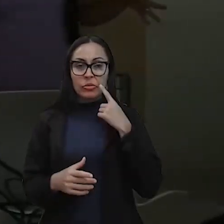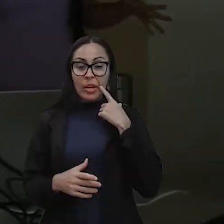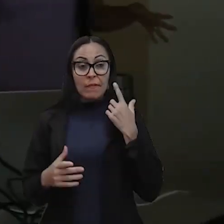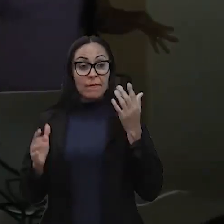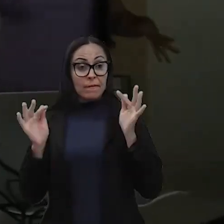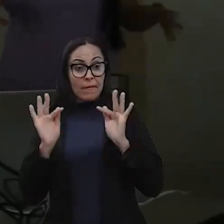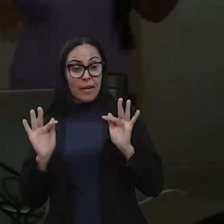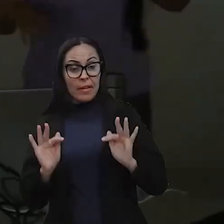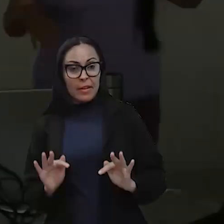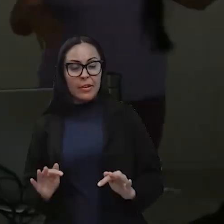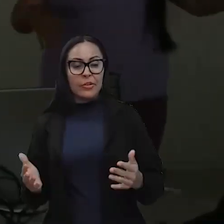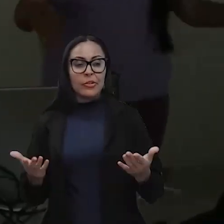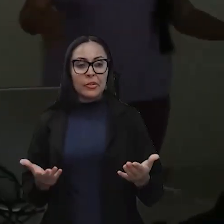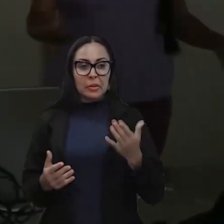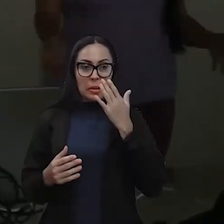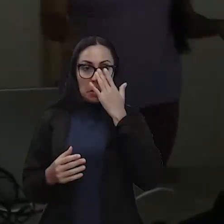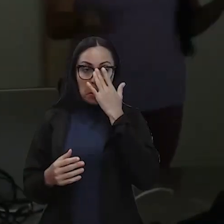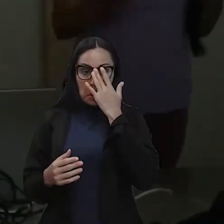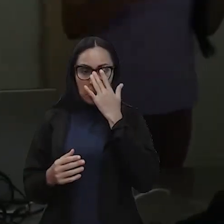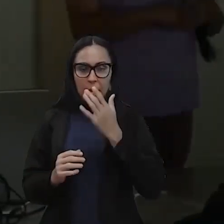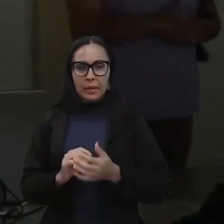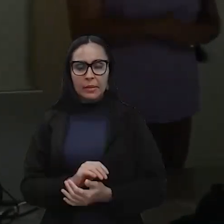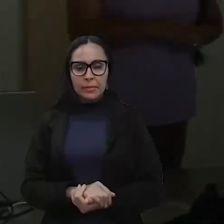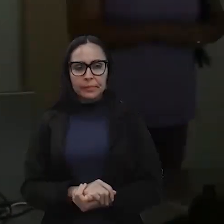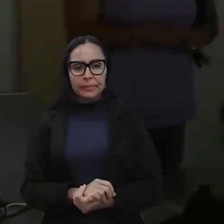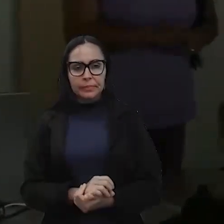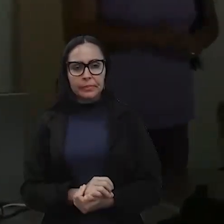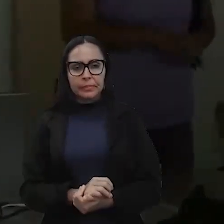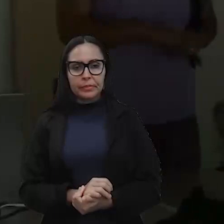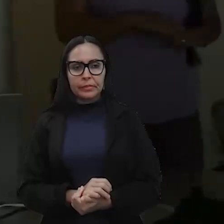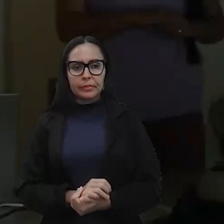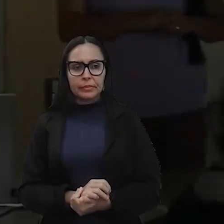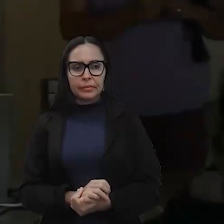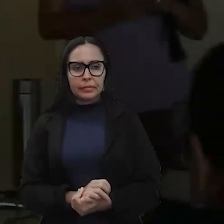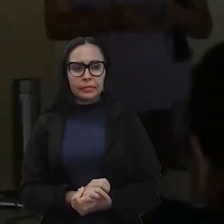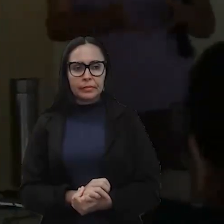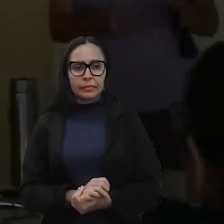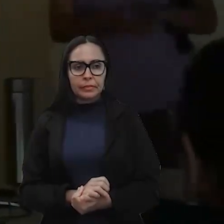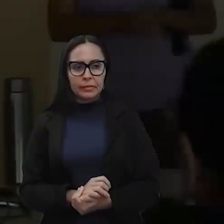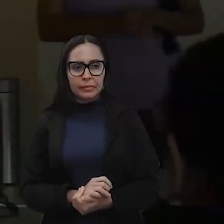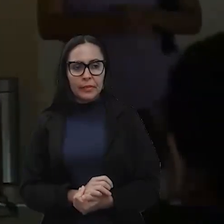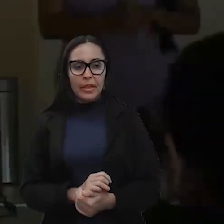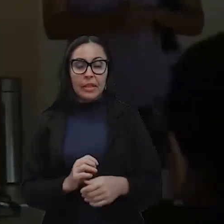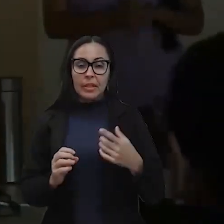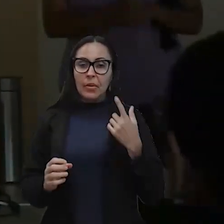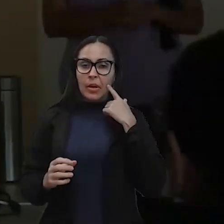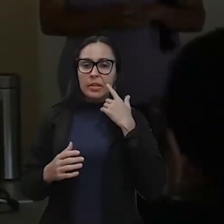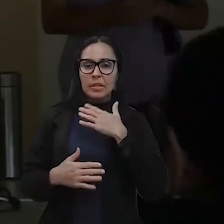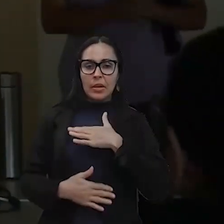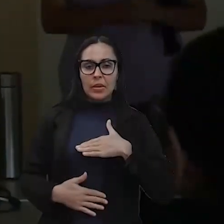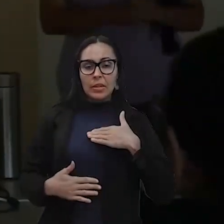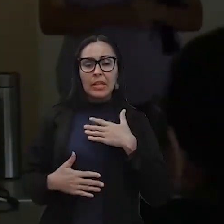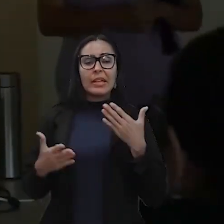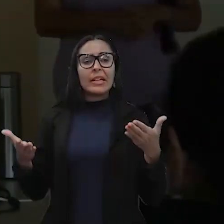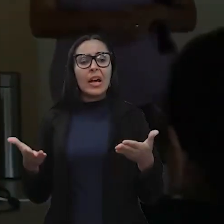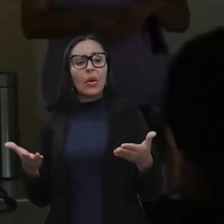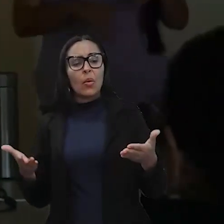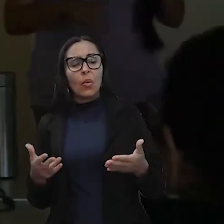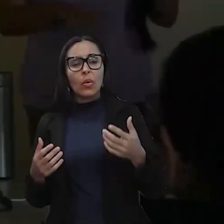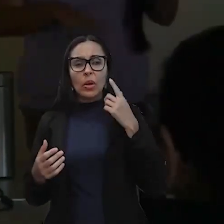que o negócio vá embora. Quando começa a ir, parece que dá uma saudade. Aí chega, doutora, e agora eu tô menstruando? Não,